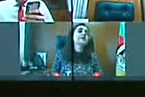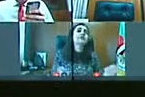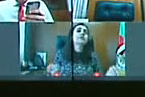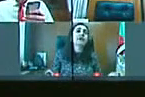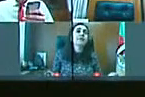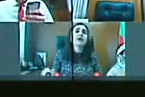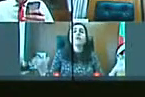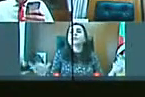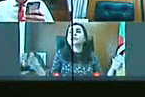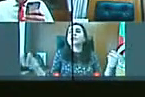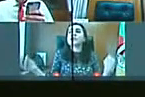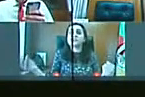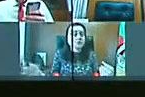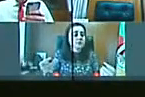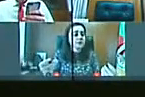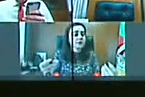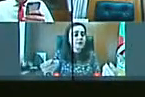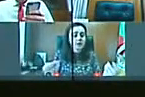Deputado Vilmar Lourenço.